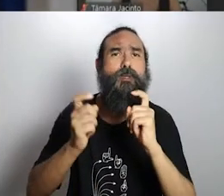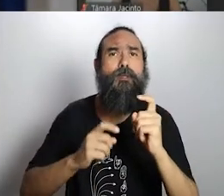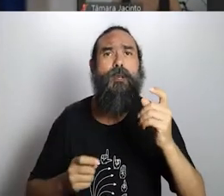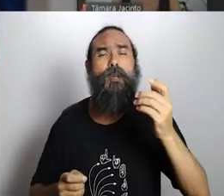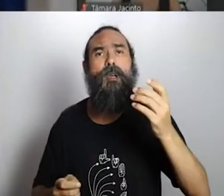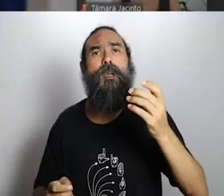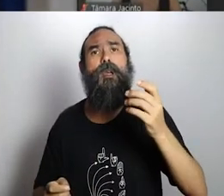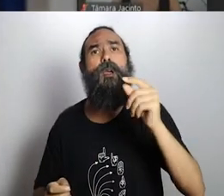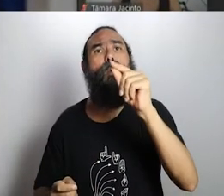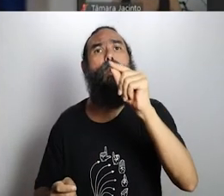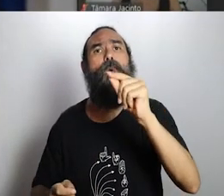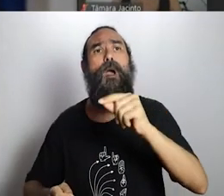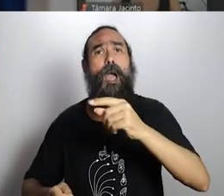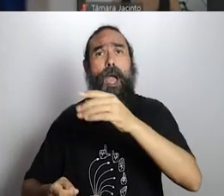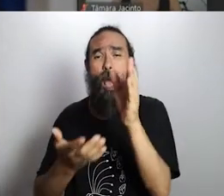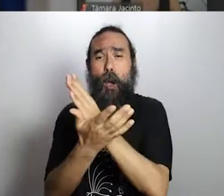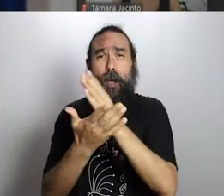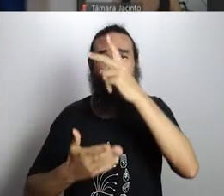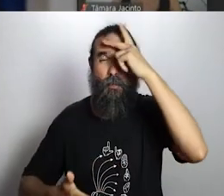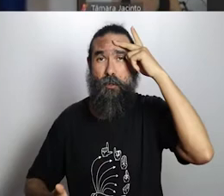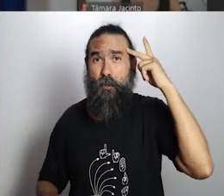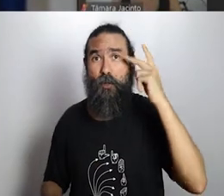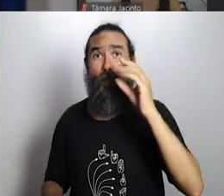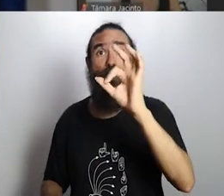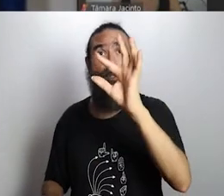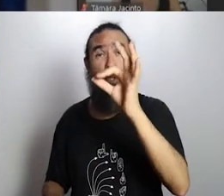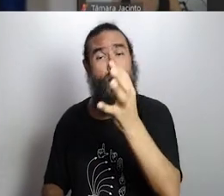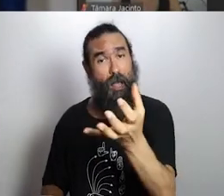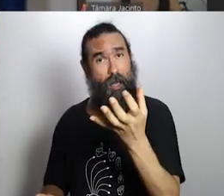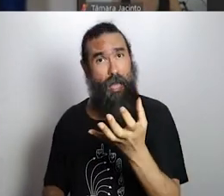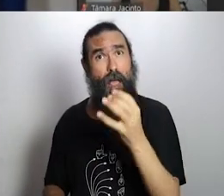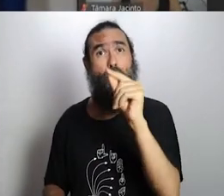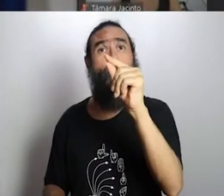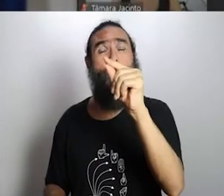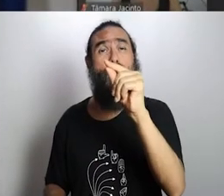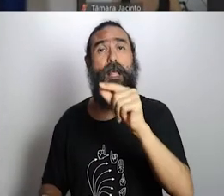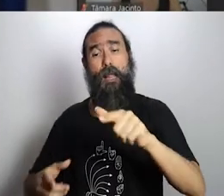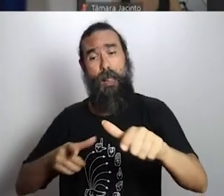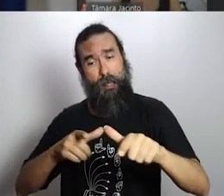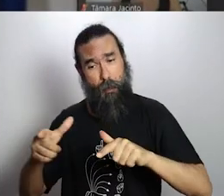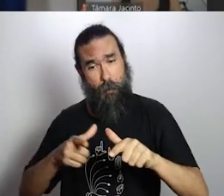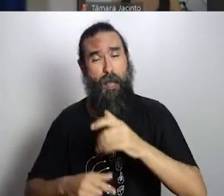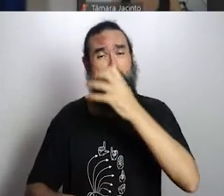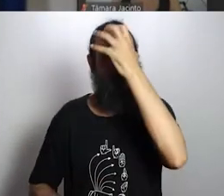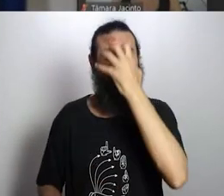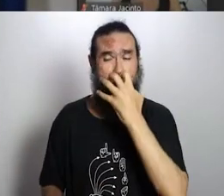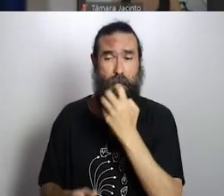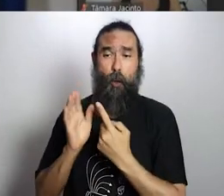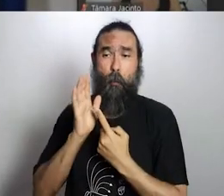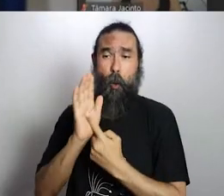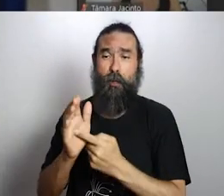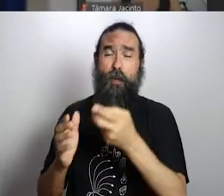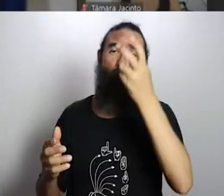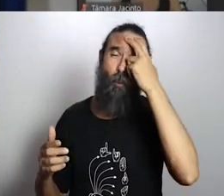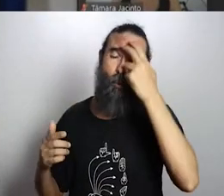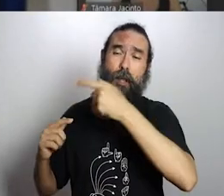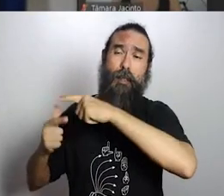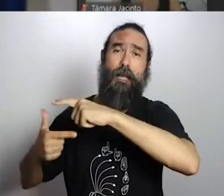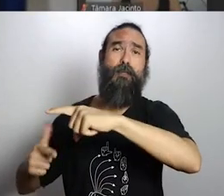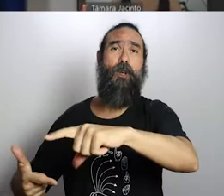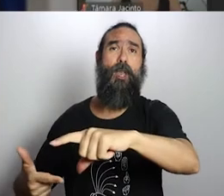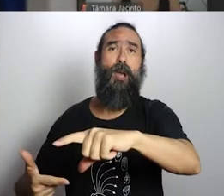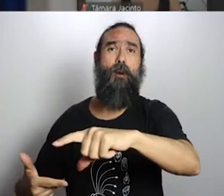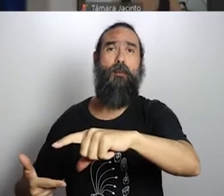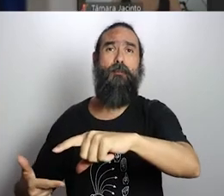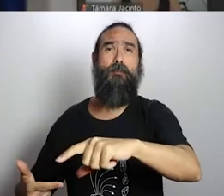estavam interessados em oportunidades dignas e respeitosas de transmitir aquilo que vocês são